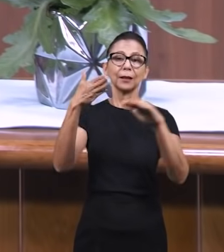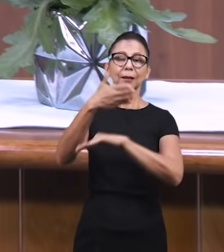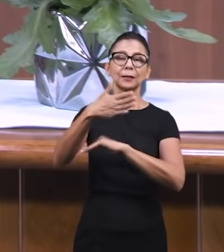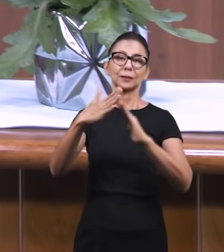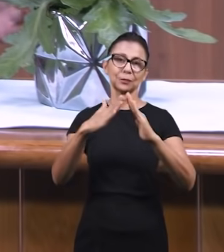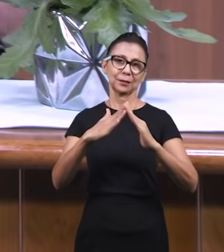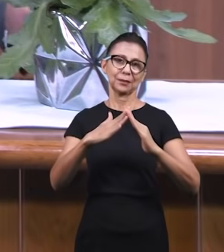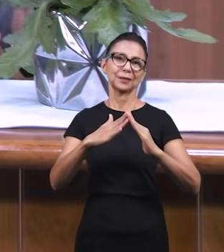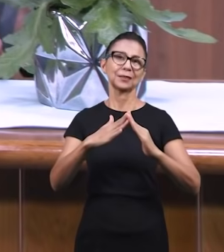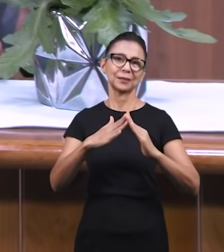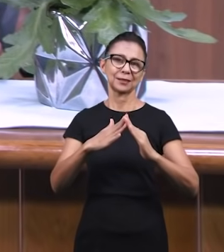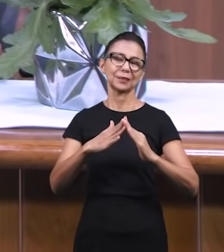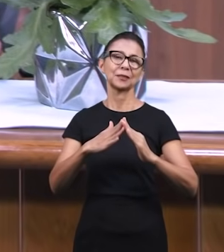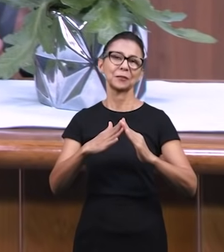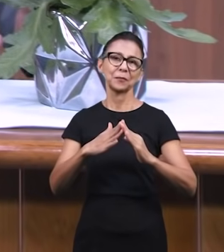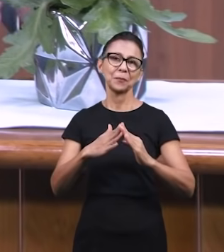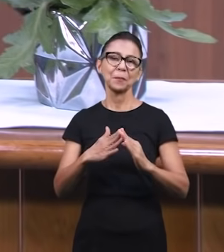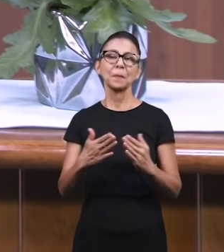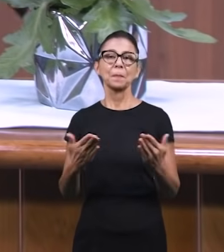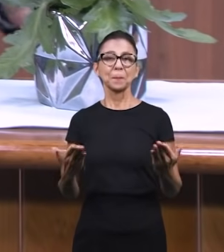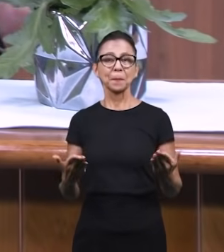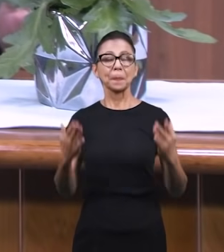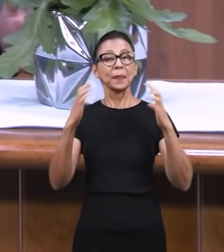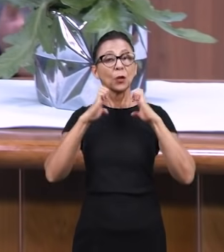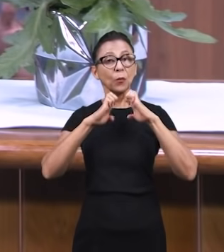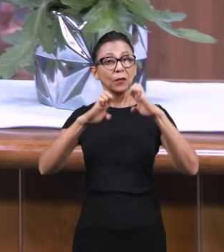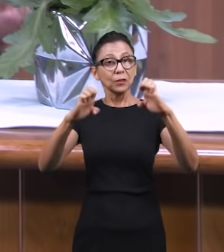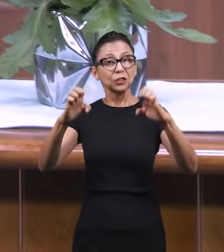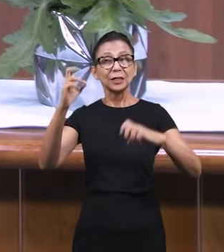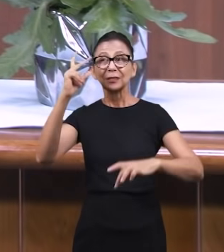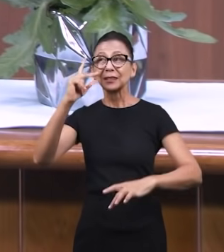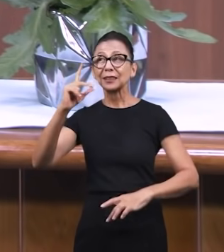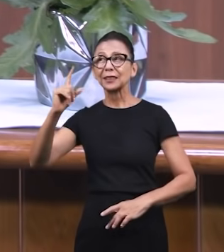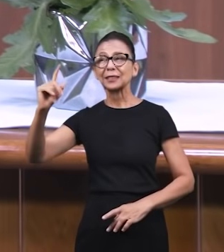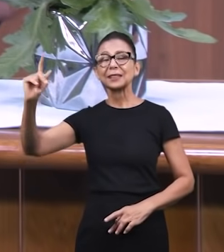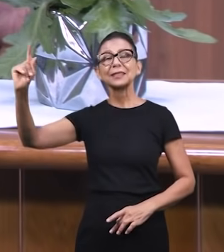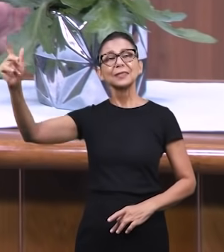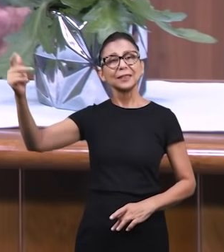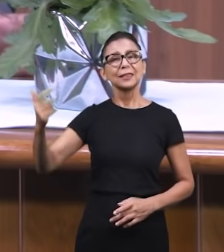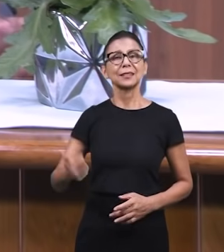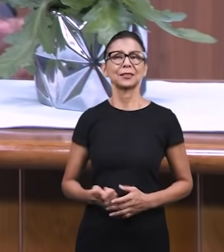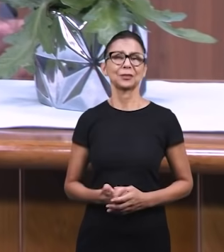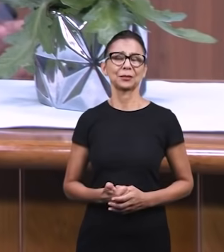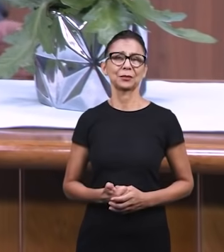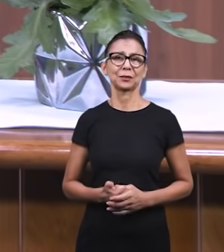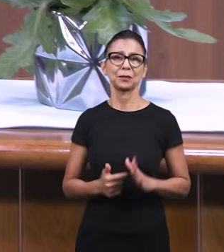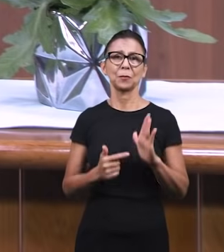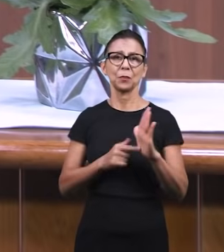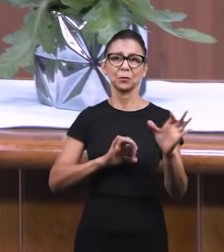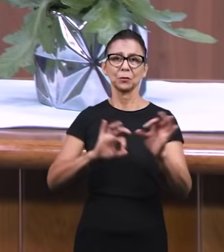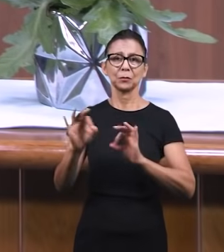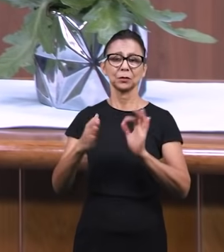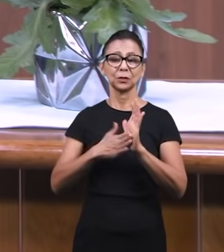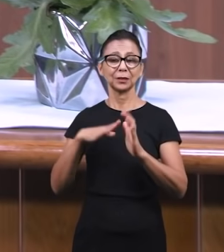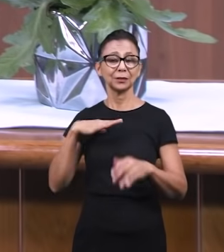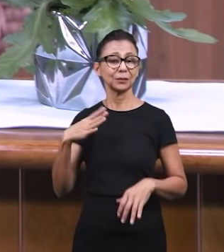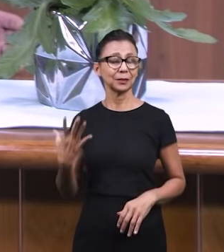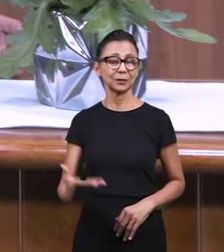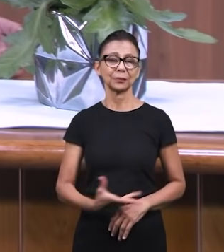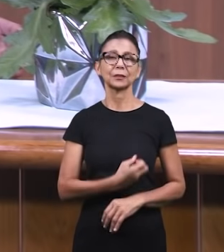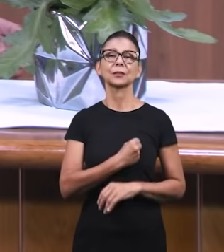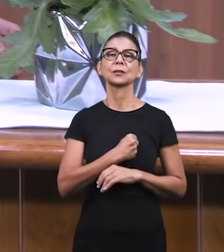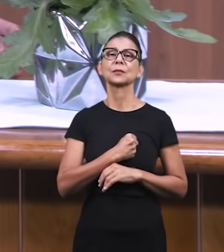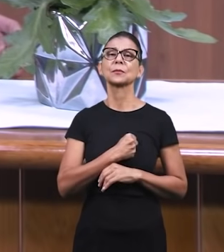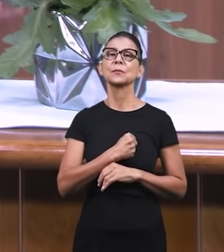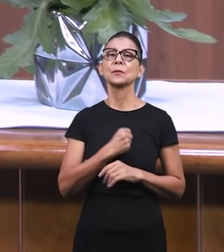eterno, ele dirige o homem que foi evangelizado, que sabe que Jesus está anunciando a sua palavra, que sabe que ele é a